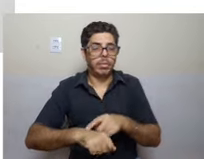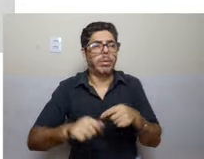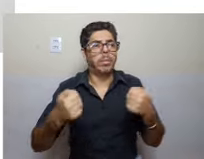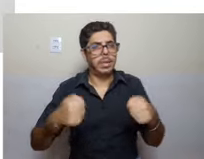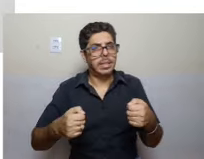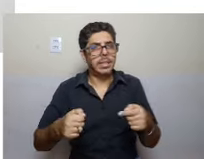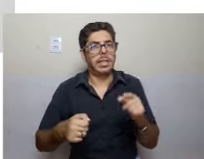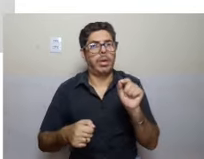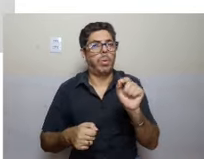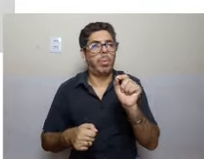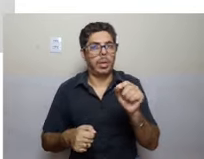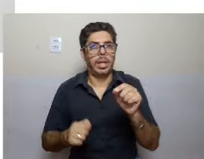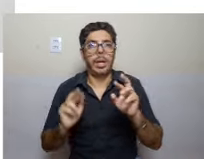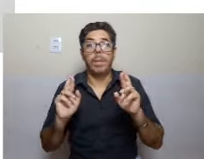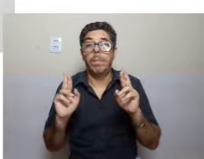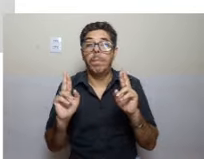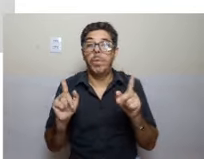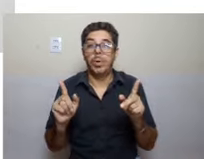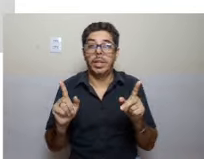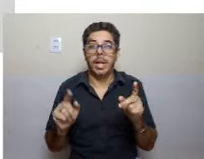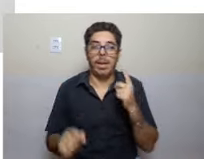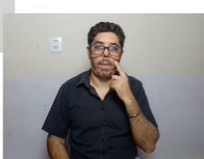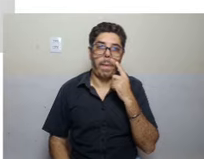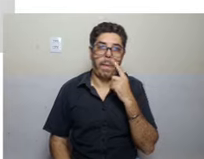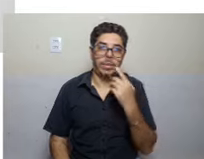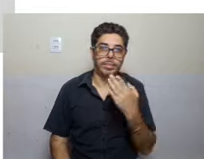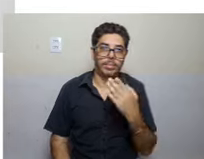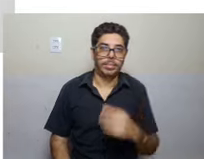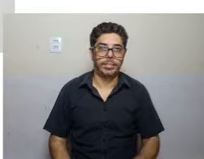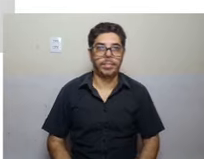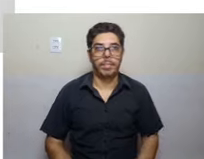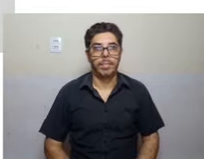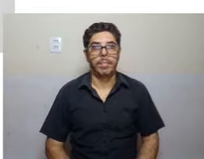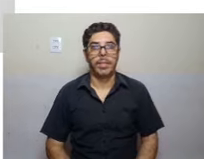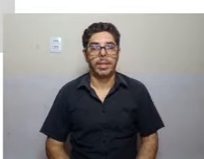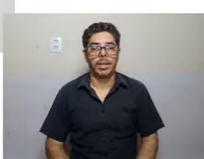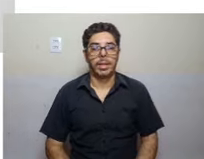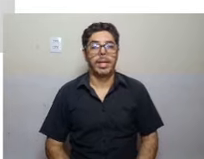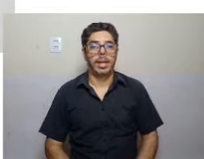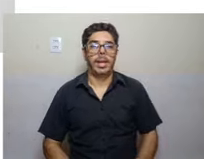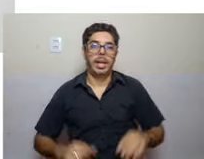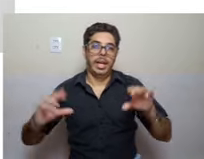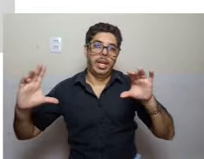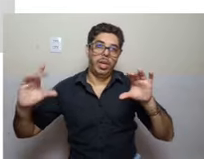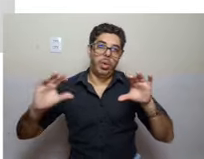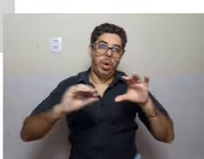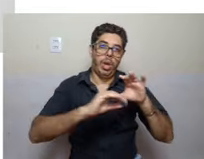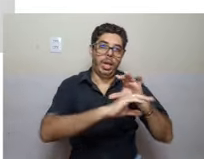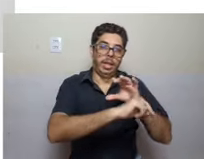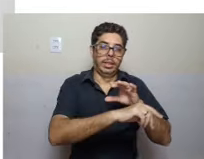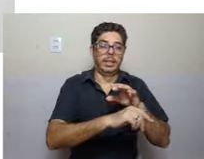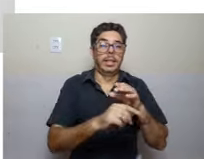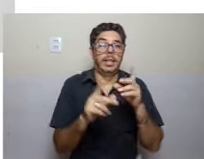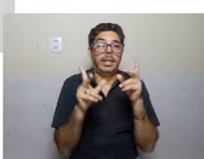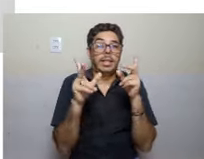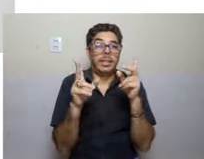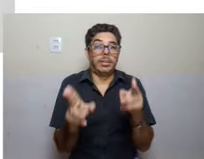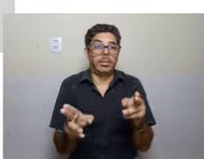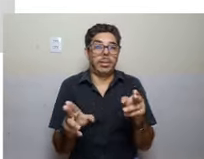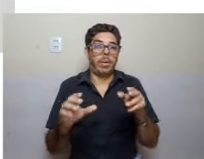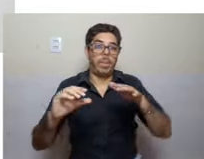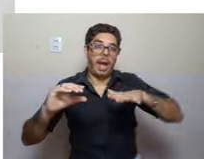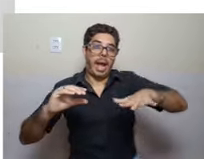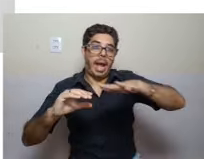uma expressão para a corrente a partir deste modelo clássico, que nos diz que a corrente é proporcional à área transversal